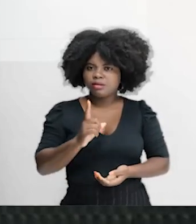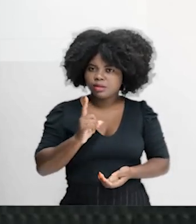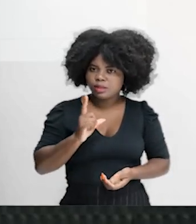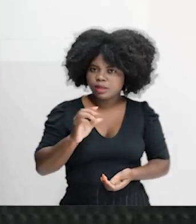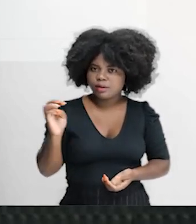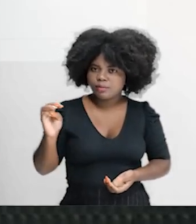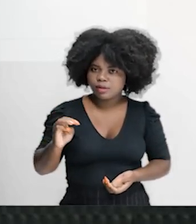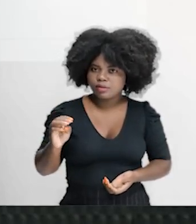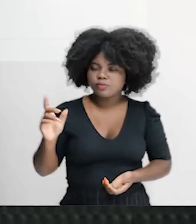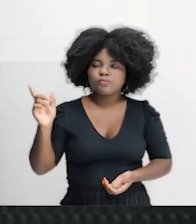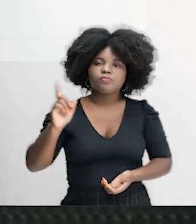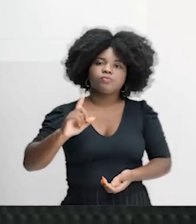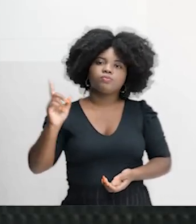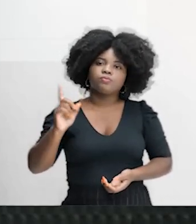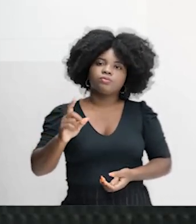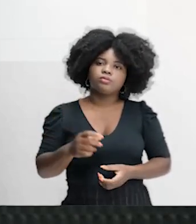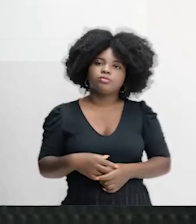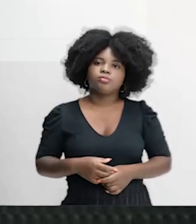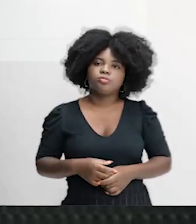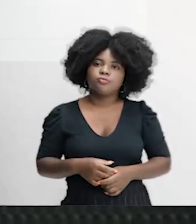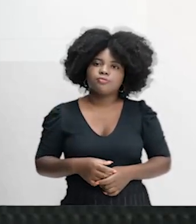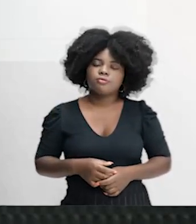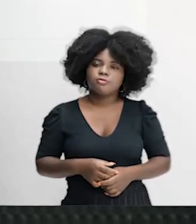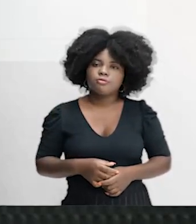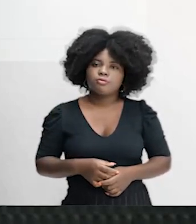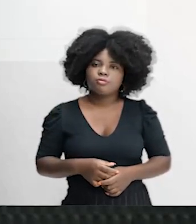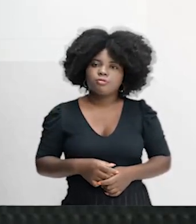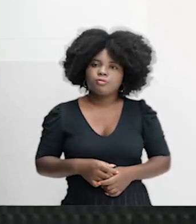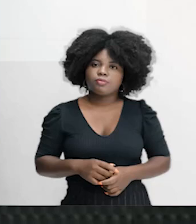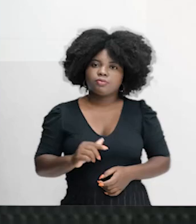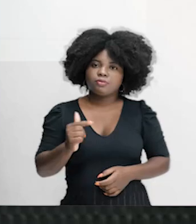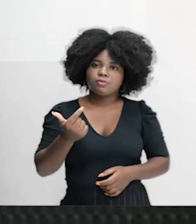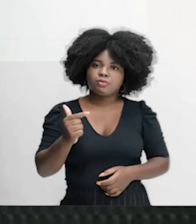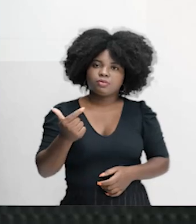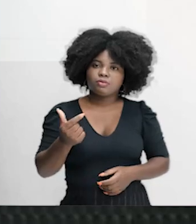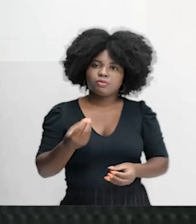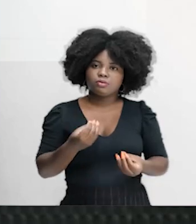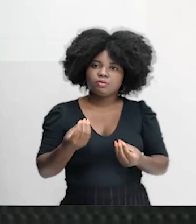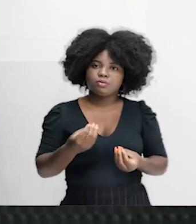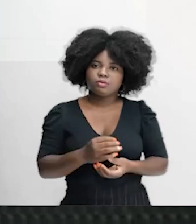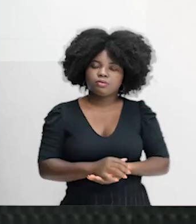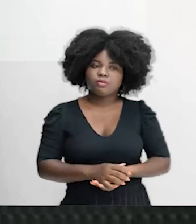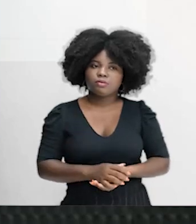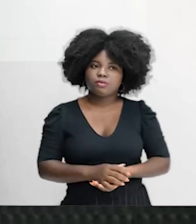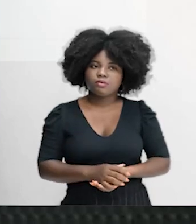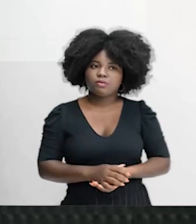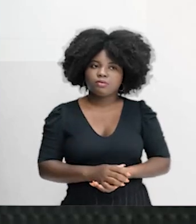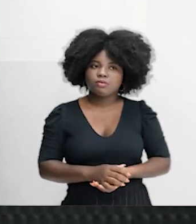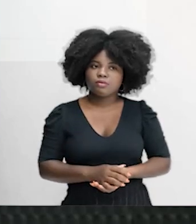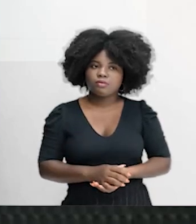na matemática? Não existe. Não existe esse tipo de divisão por zero, né?